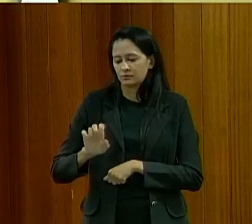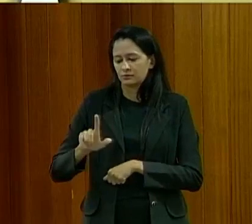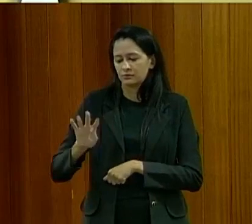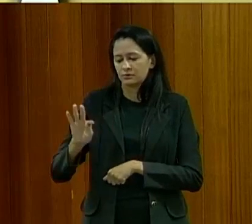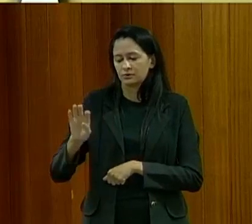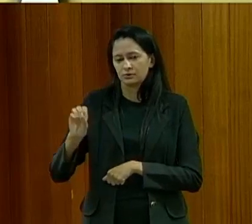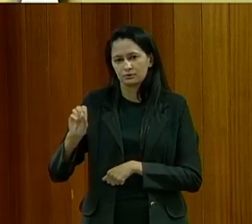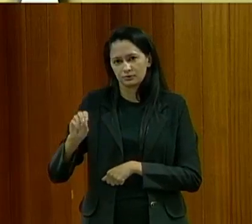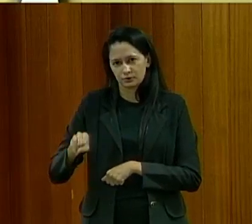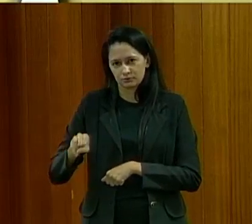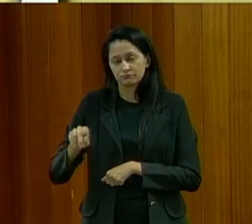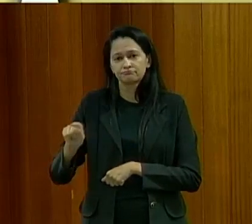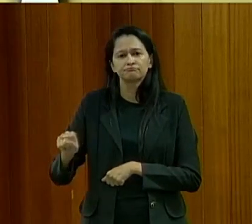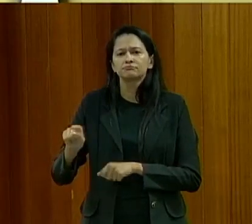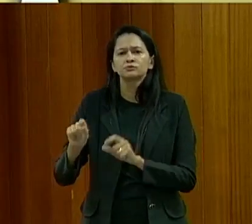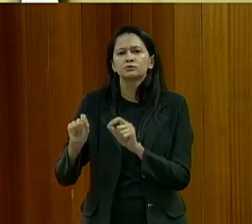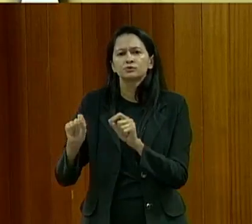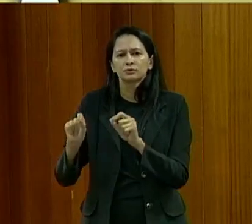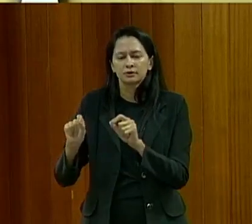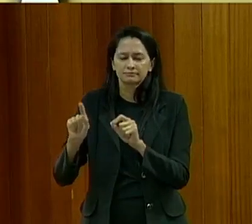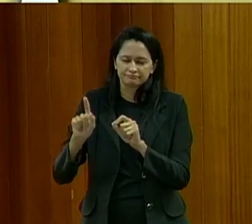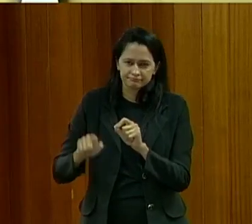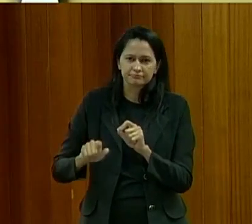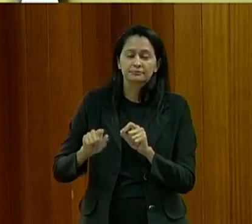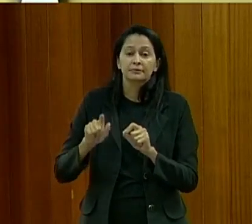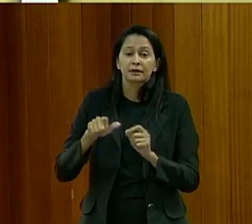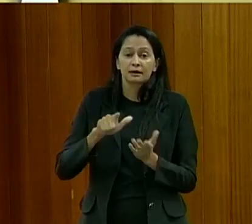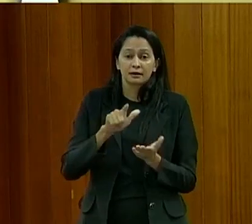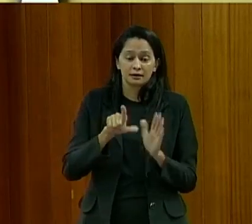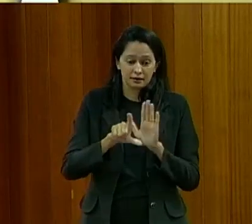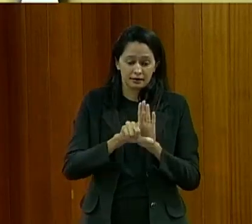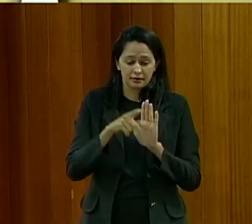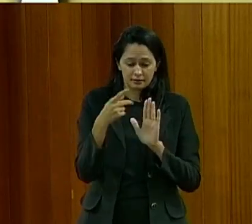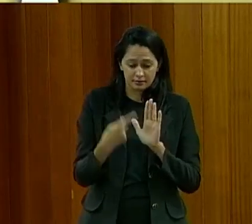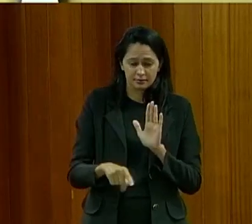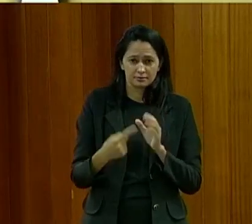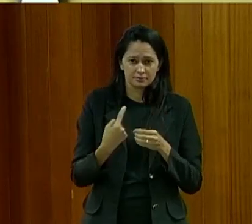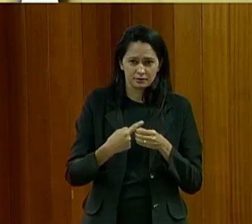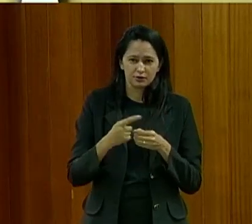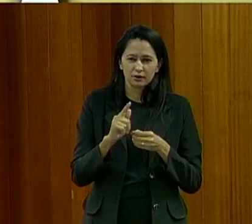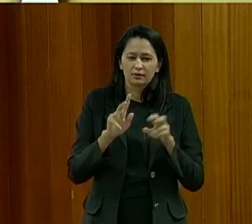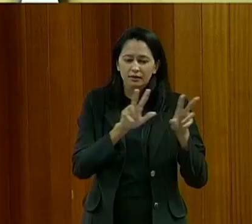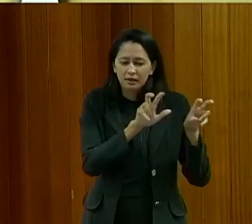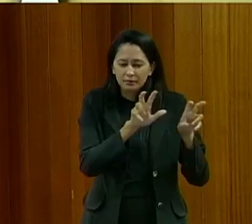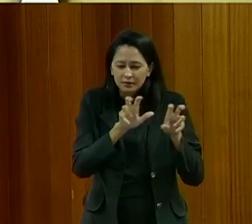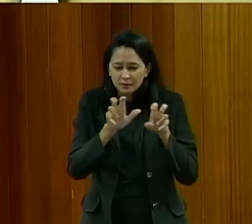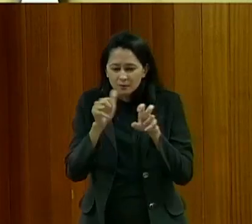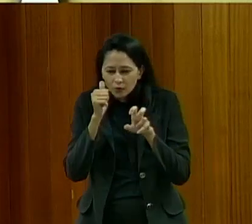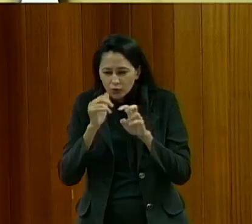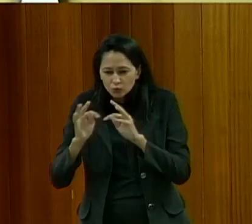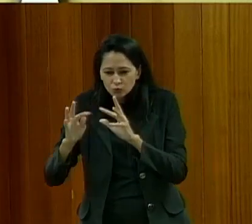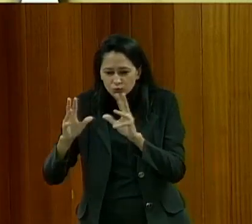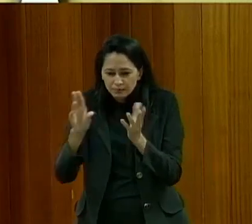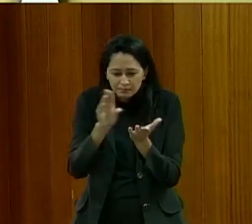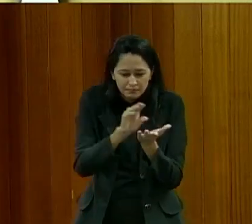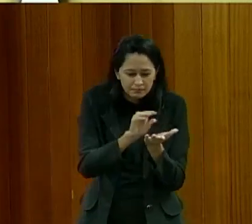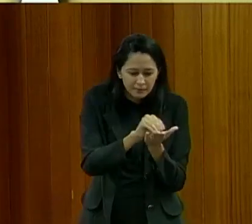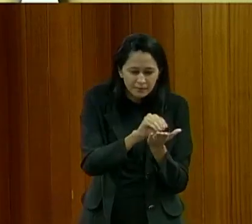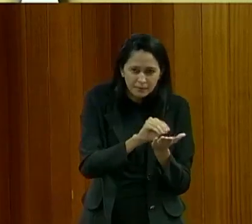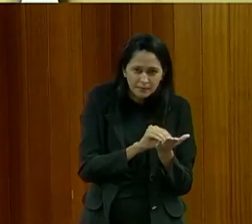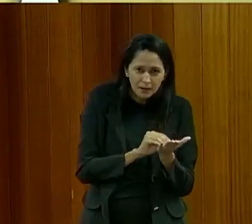consolida a legislação goianiense relativa à proteção e defesa da mulher. Comparecer da